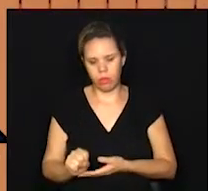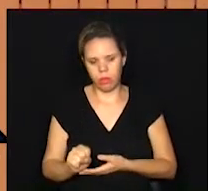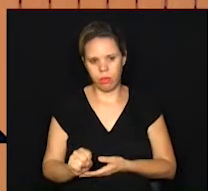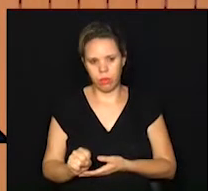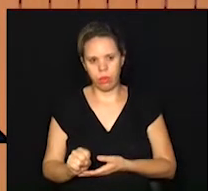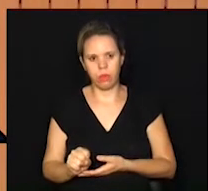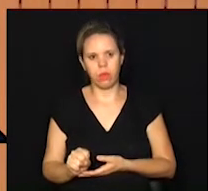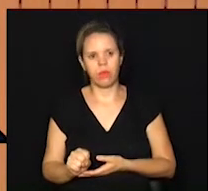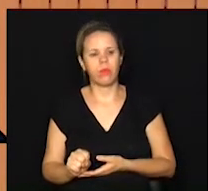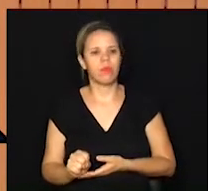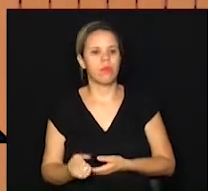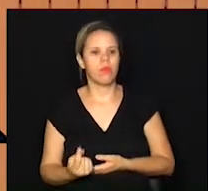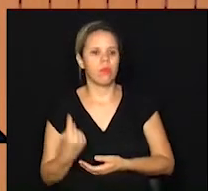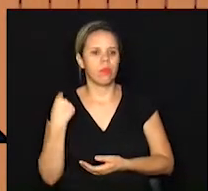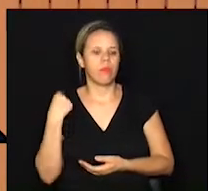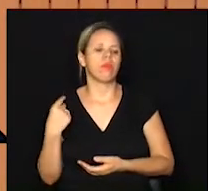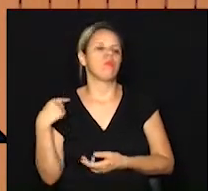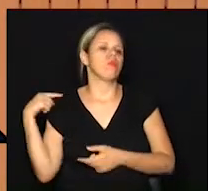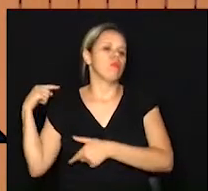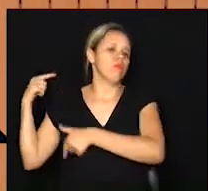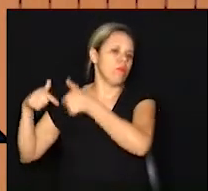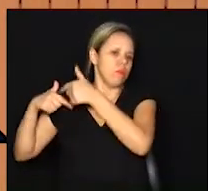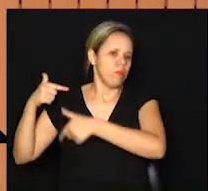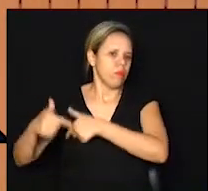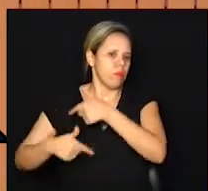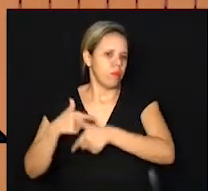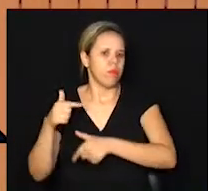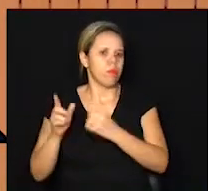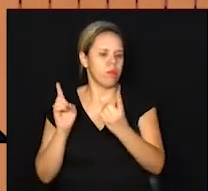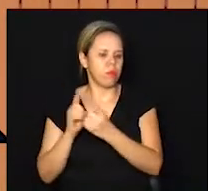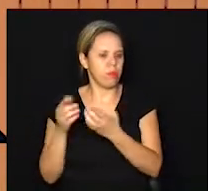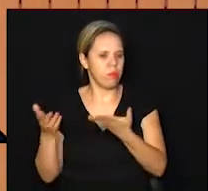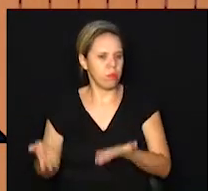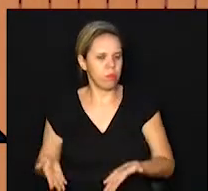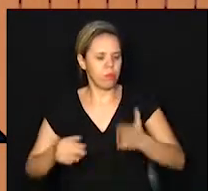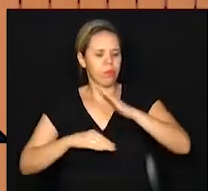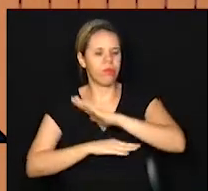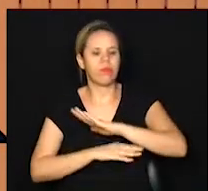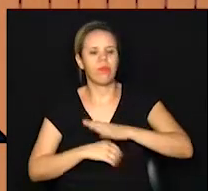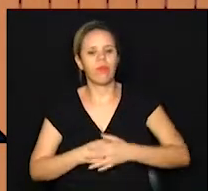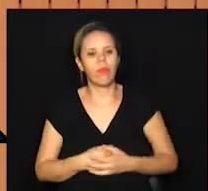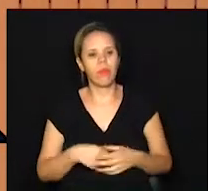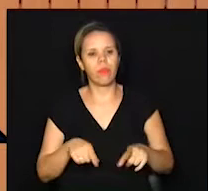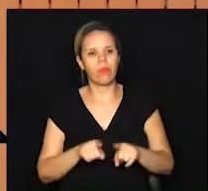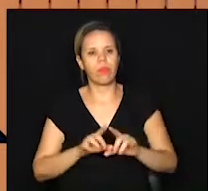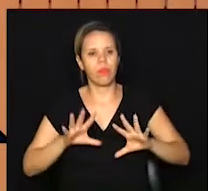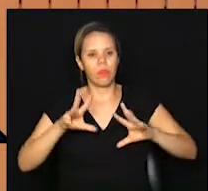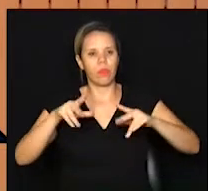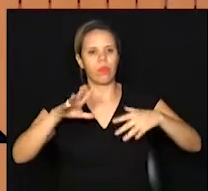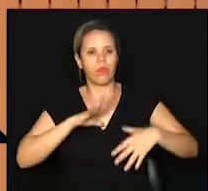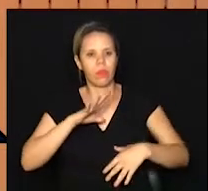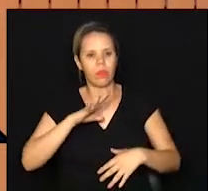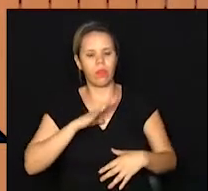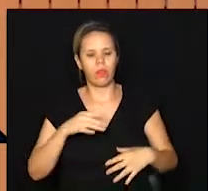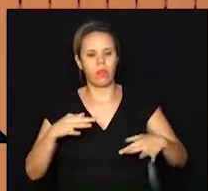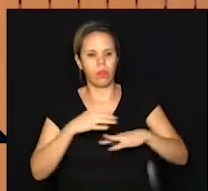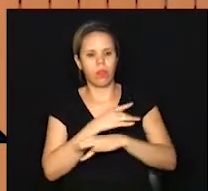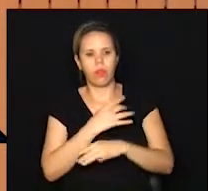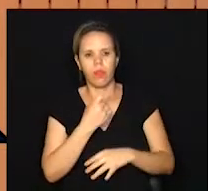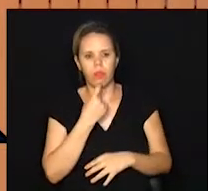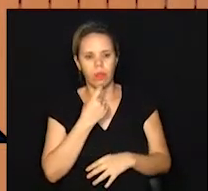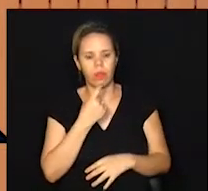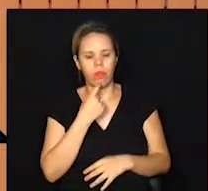Signorelli, pelos seus serviços prestados a essa casa e também a toda a cidade de Campinas. O